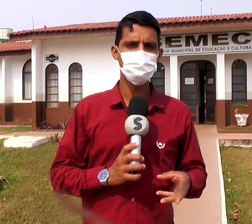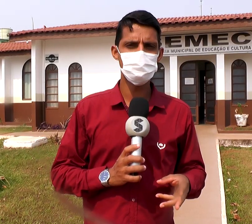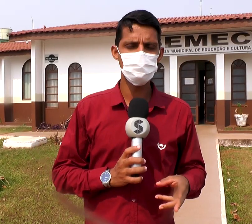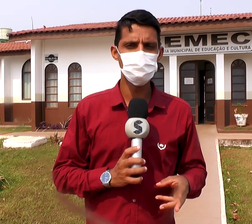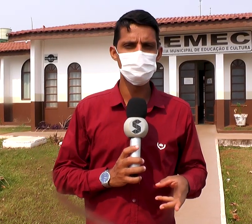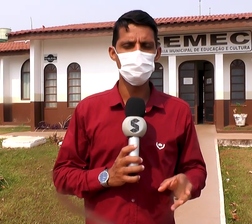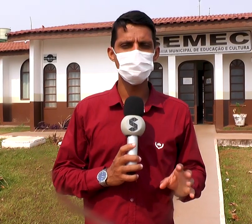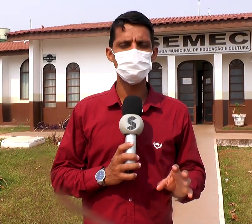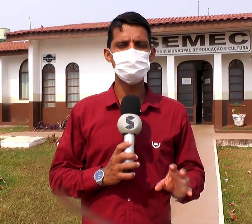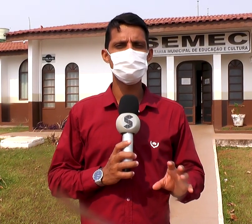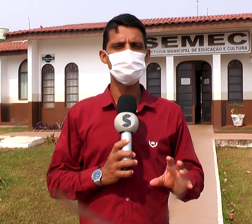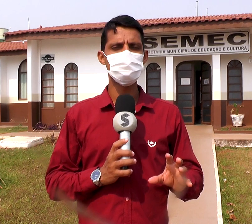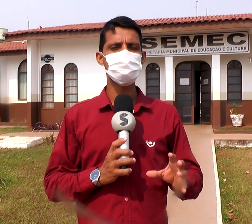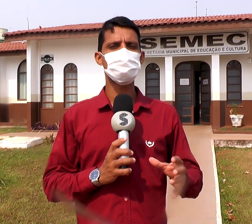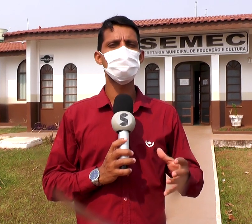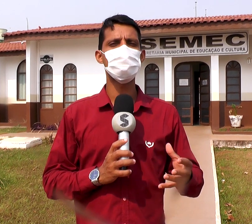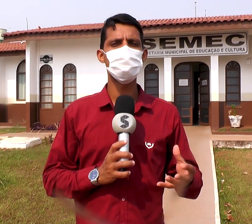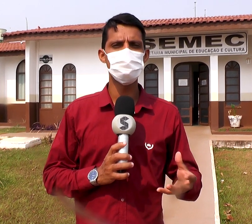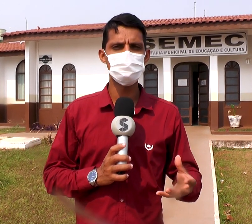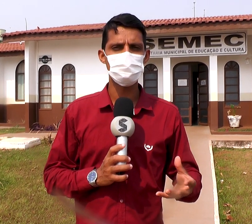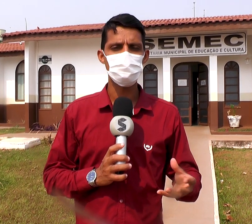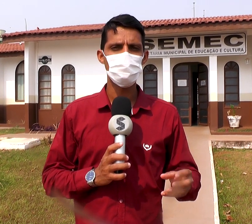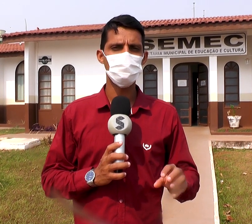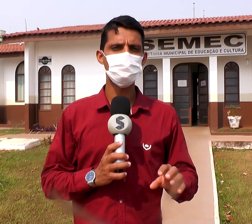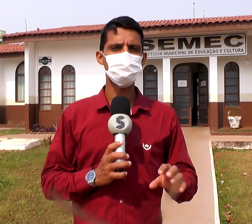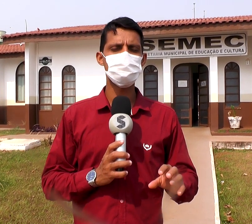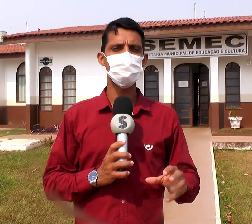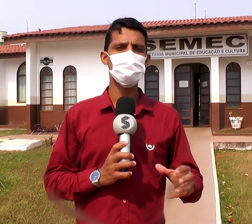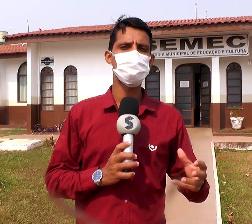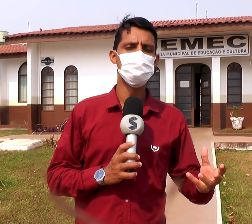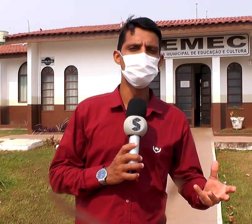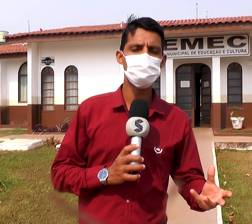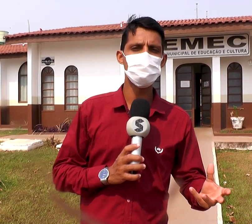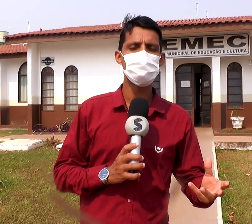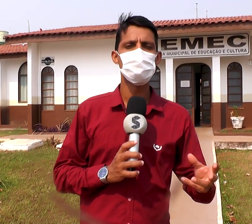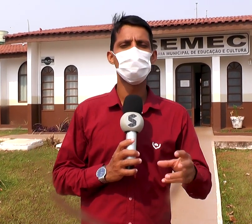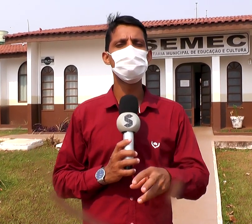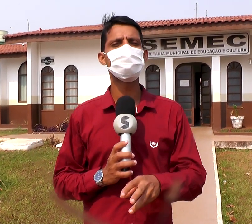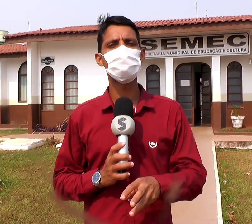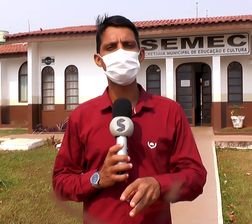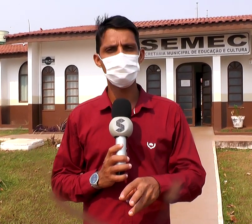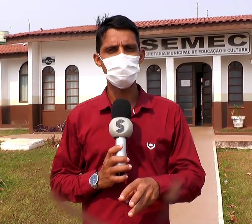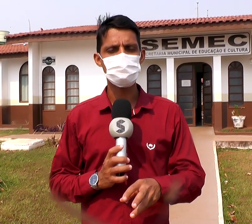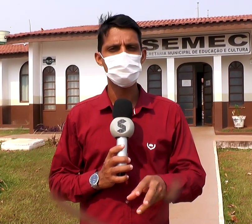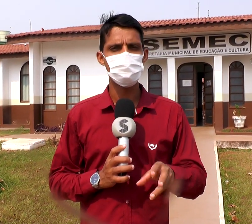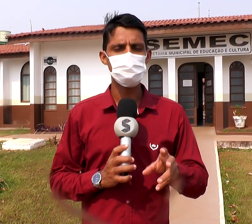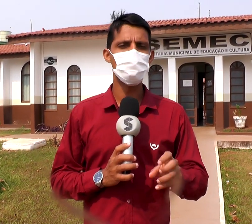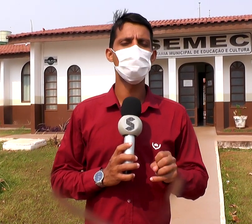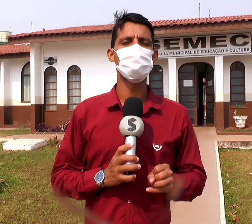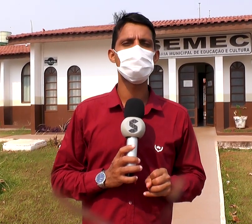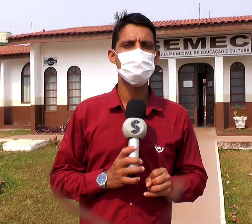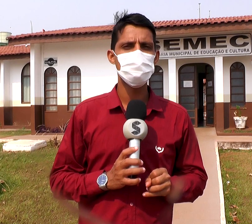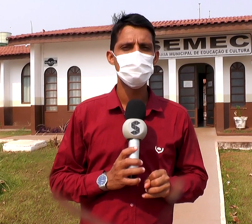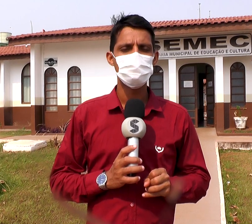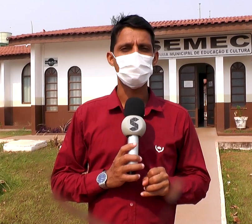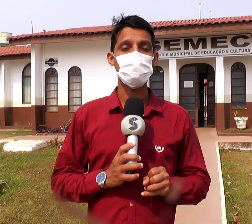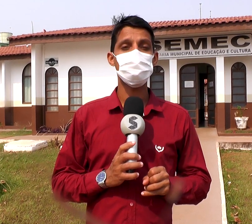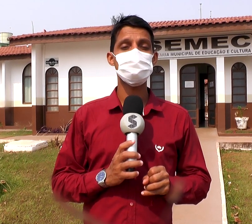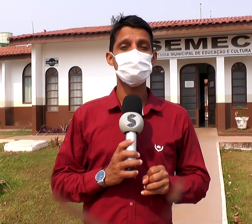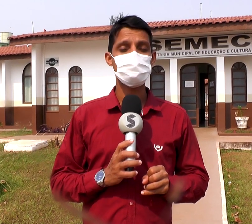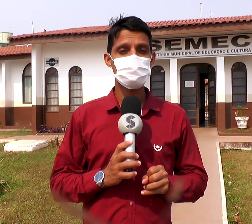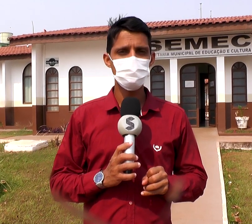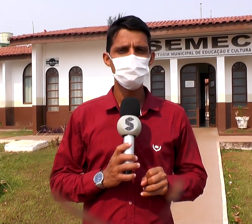O município de Rolim de Moura atende cerca de 100 crianças com deficiências múltiplas ou intelectuais e se preocupa também